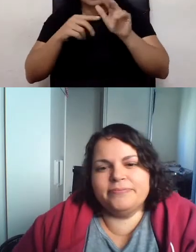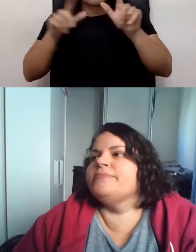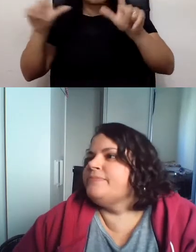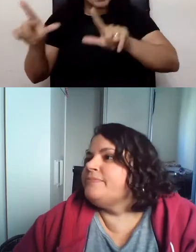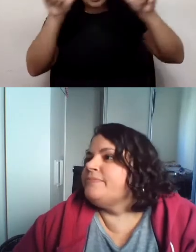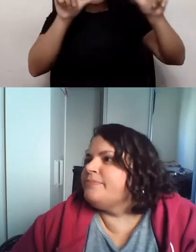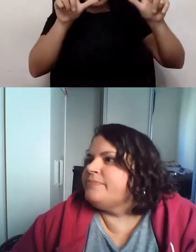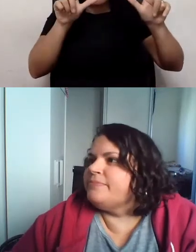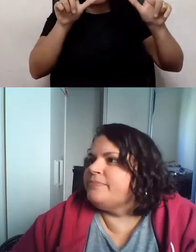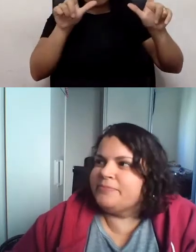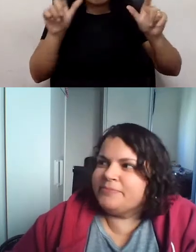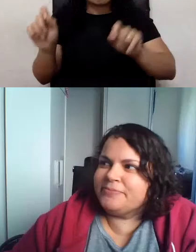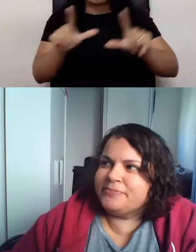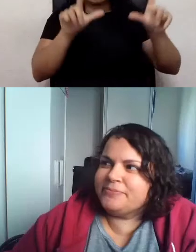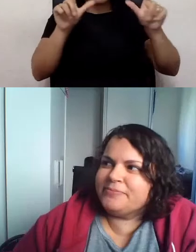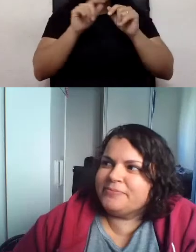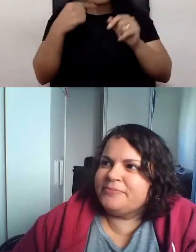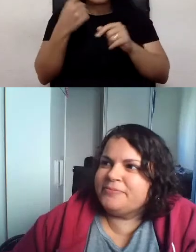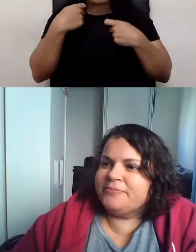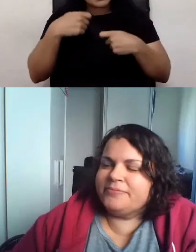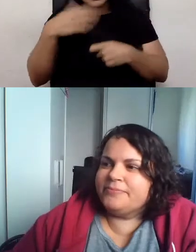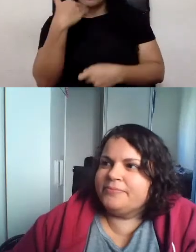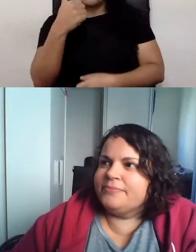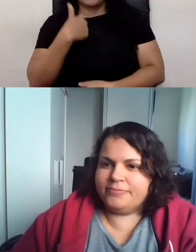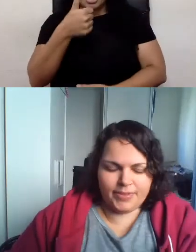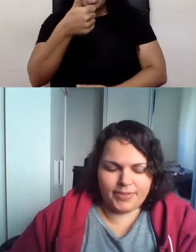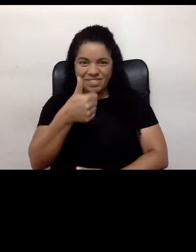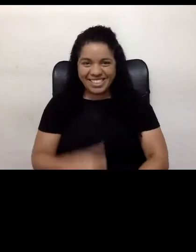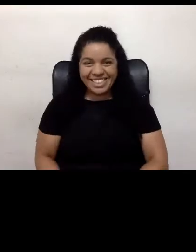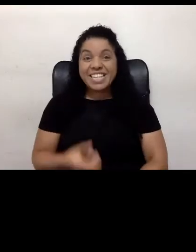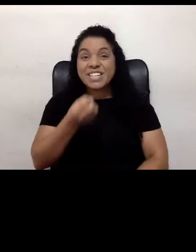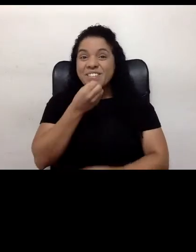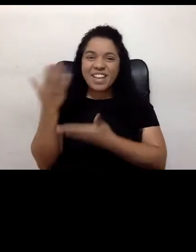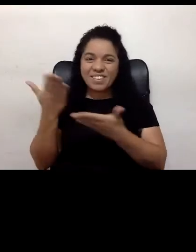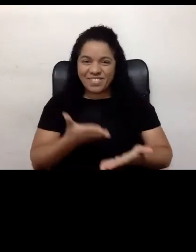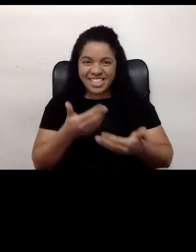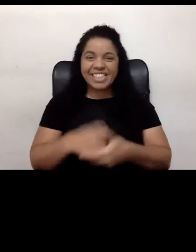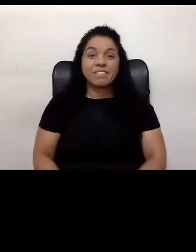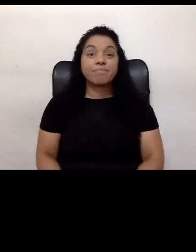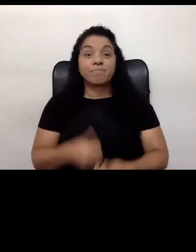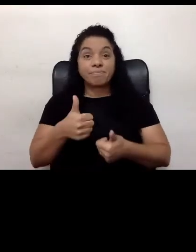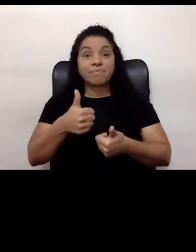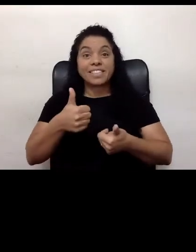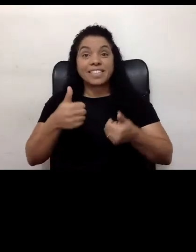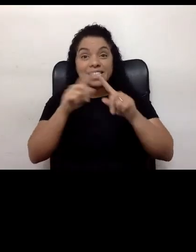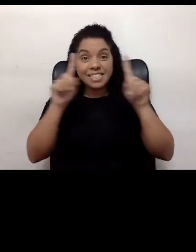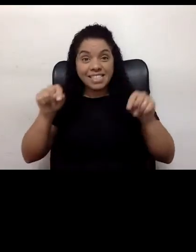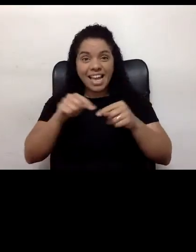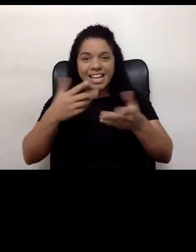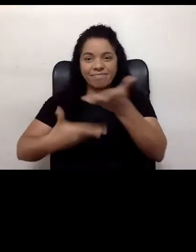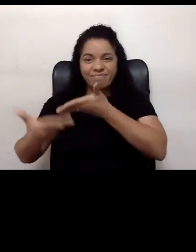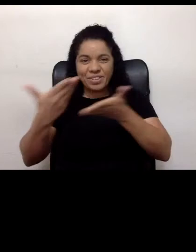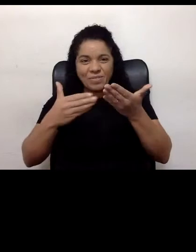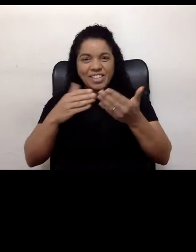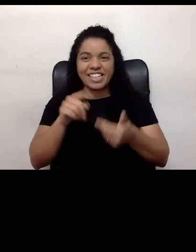se precisar, a gente está aqui nos bastidores. Bem-vinda. Beleza, deixa eu compartilhar a tela aqui com